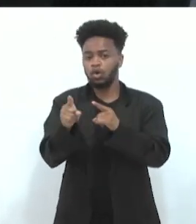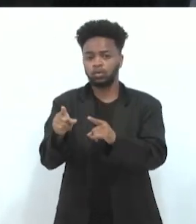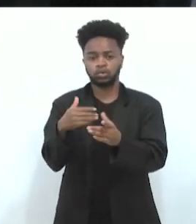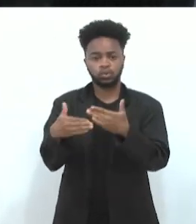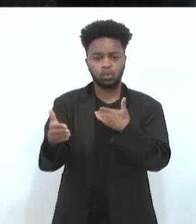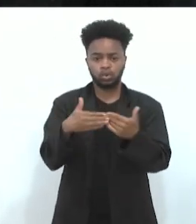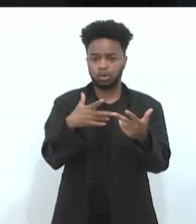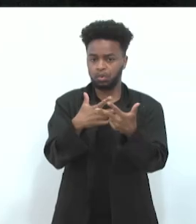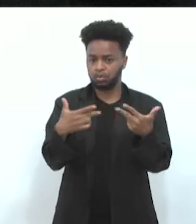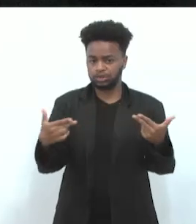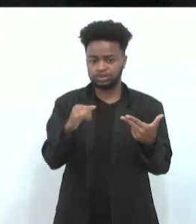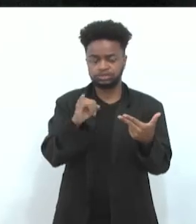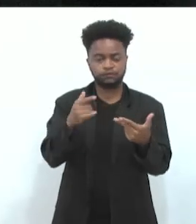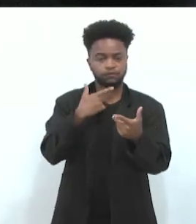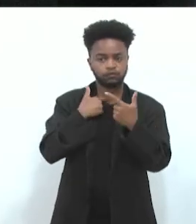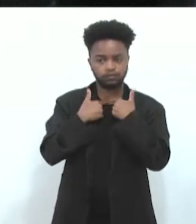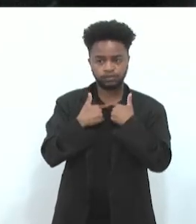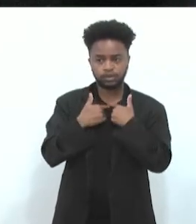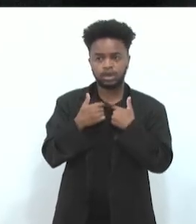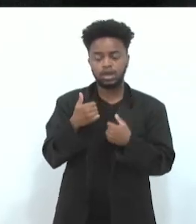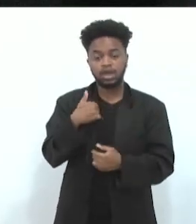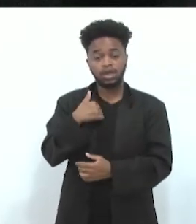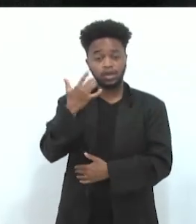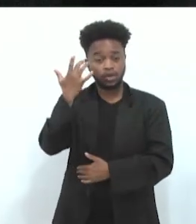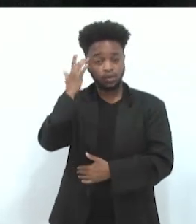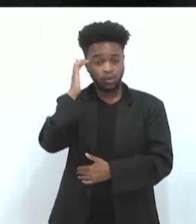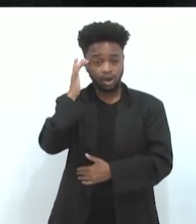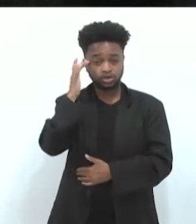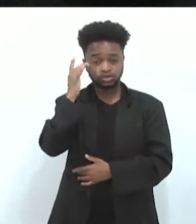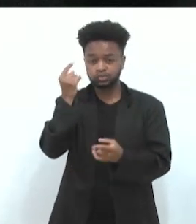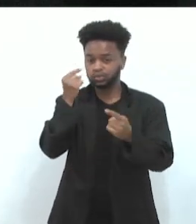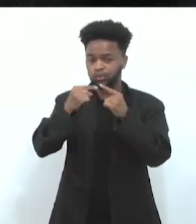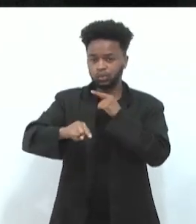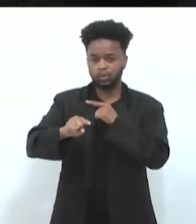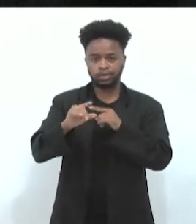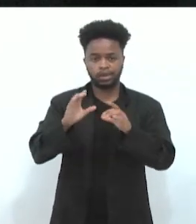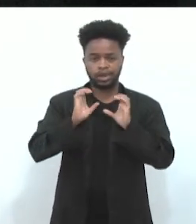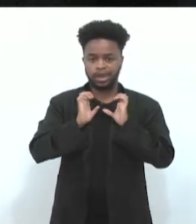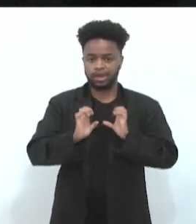quiser e bem desejar. Eu considero antiético